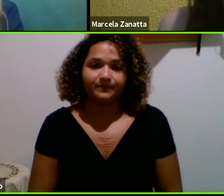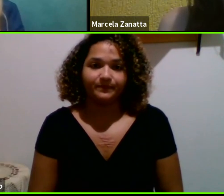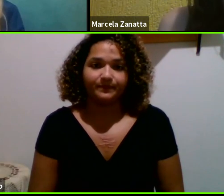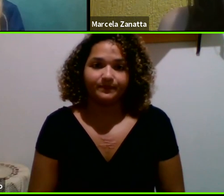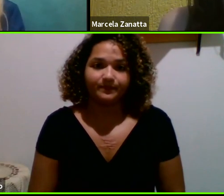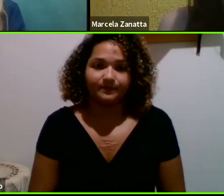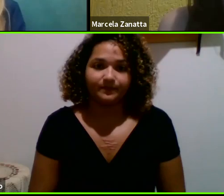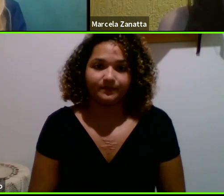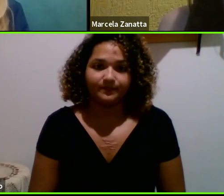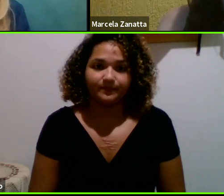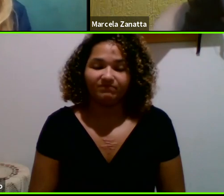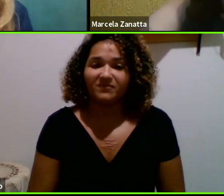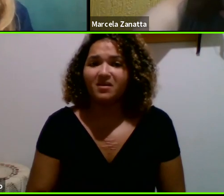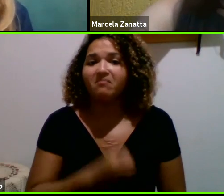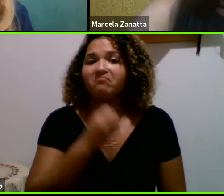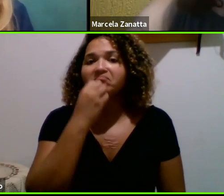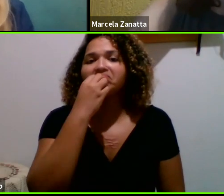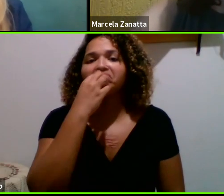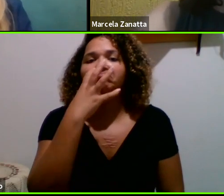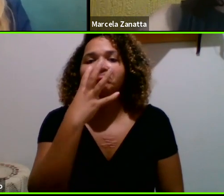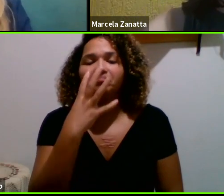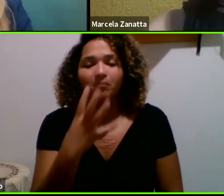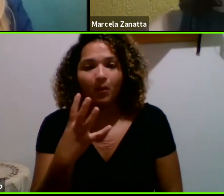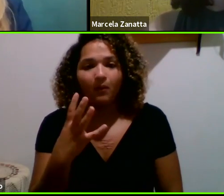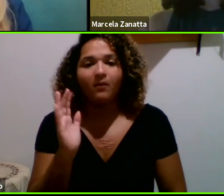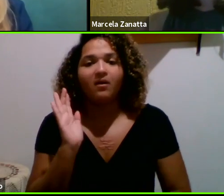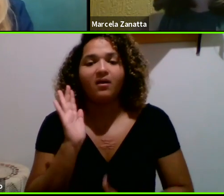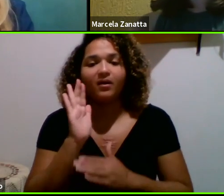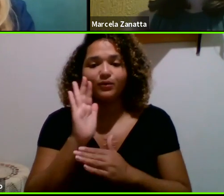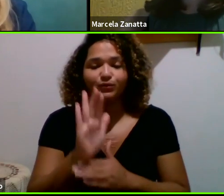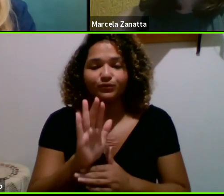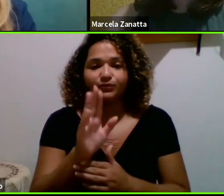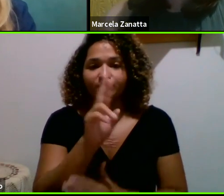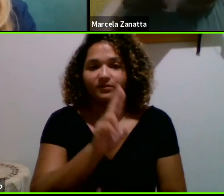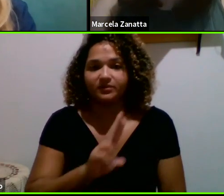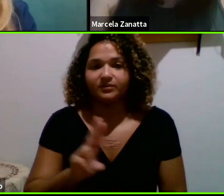extremamente benéfico e utilizado, e teve uma